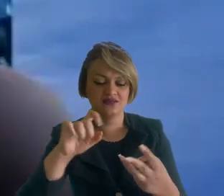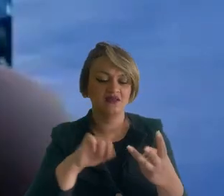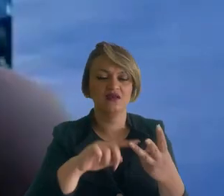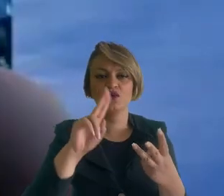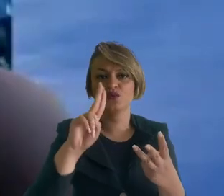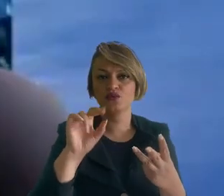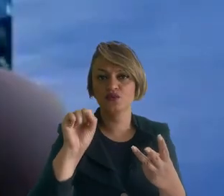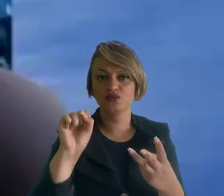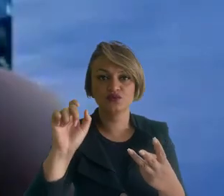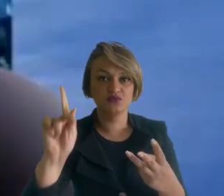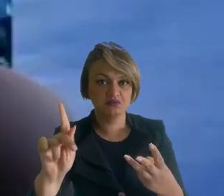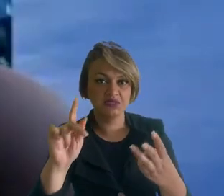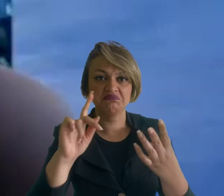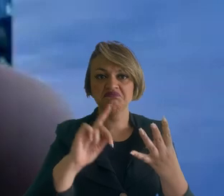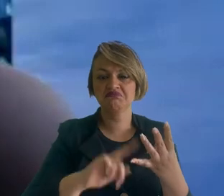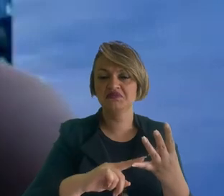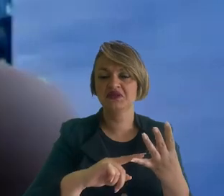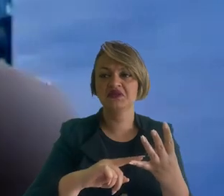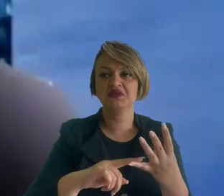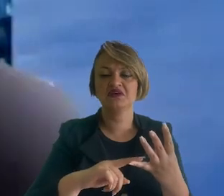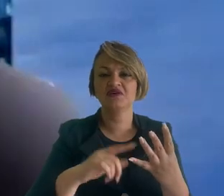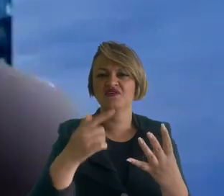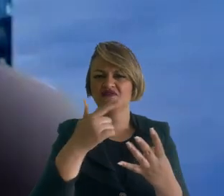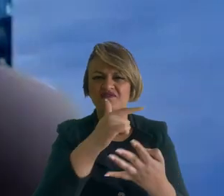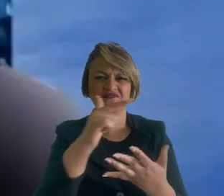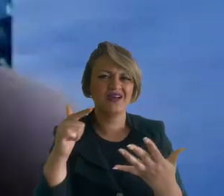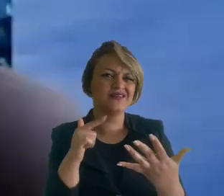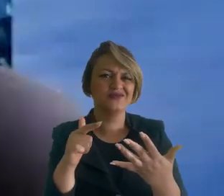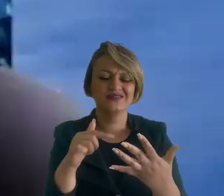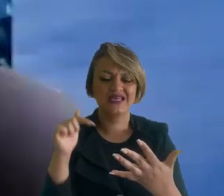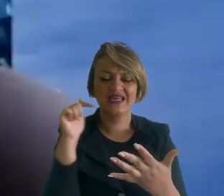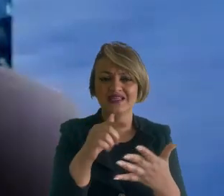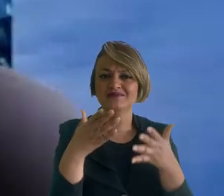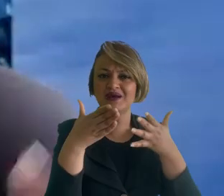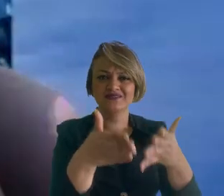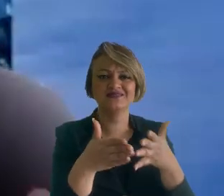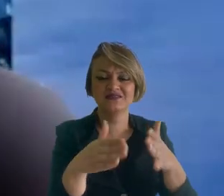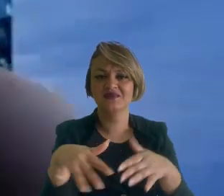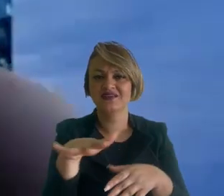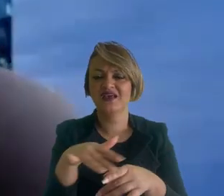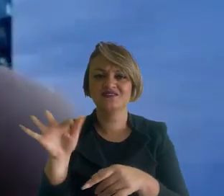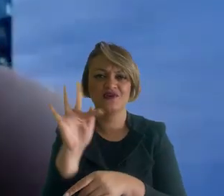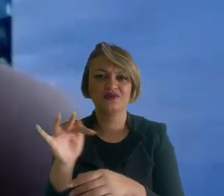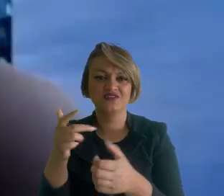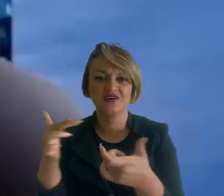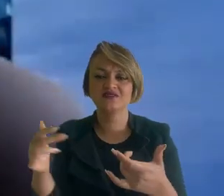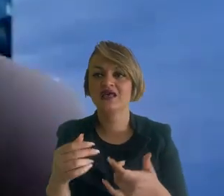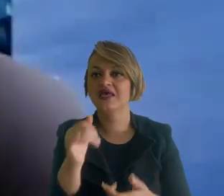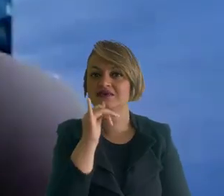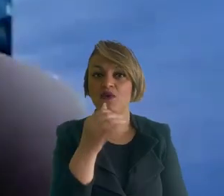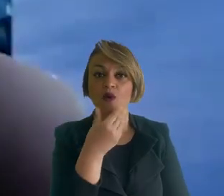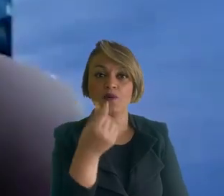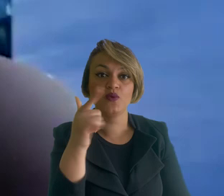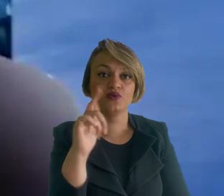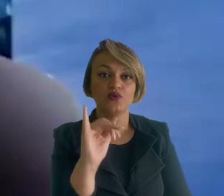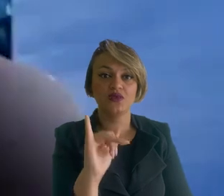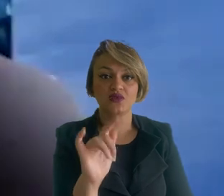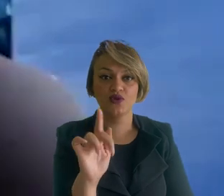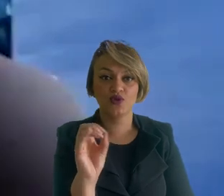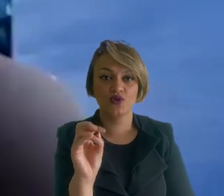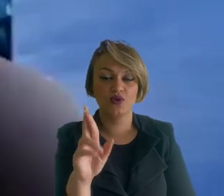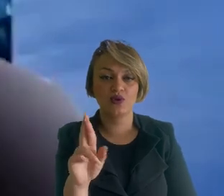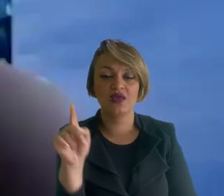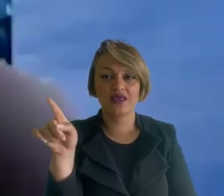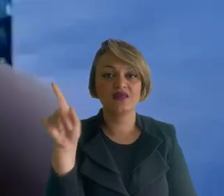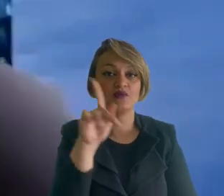professor do céu lol School temos ainda o professor Egon que é professor da Universidade